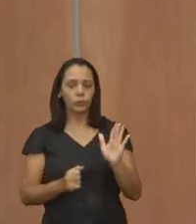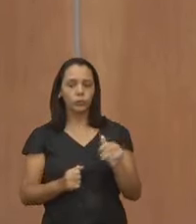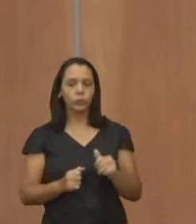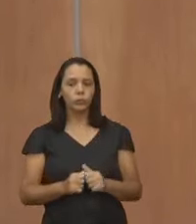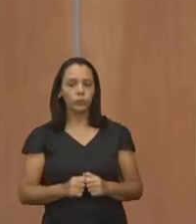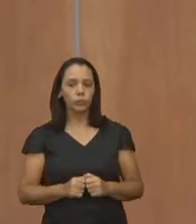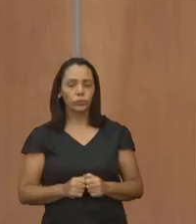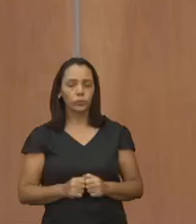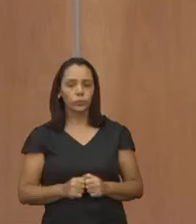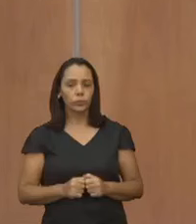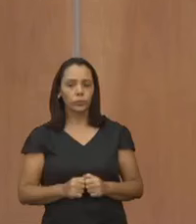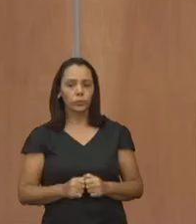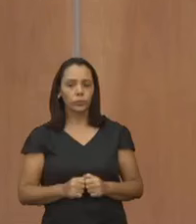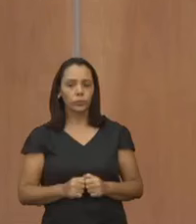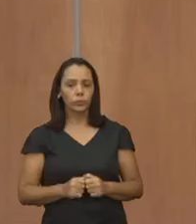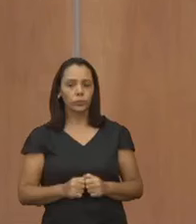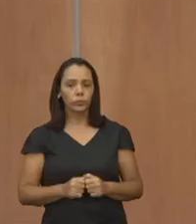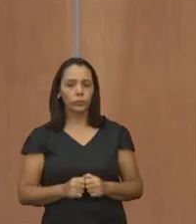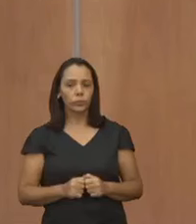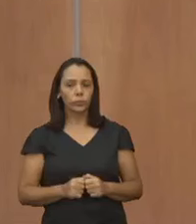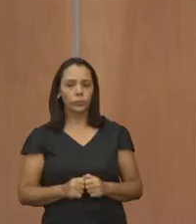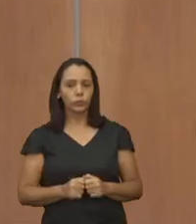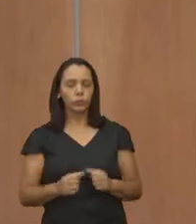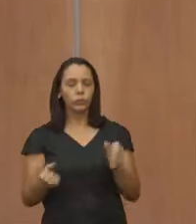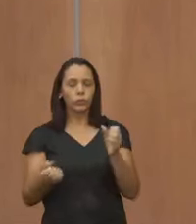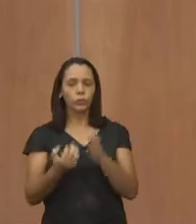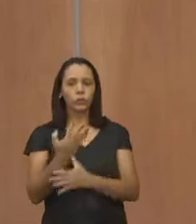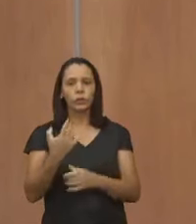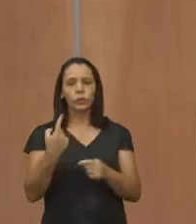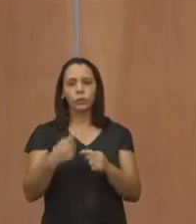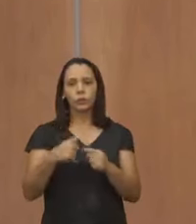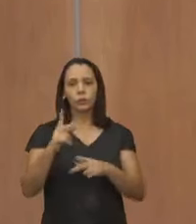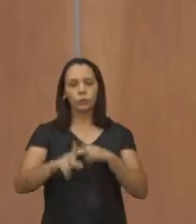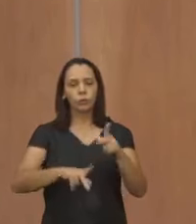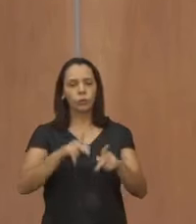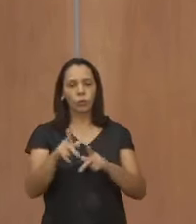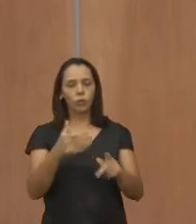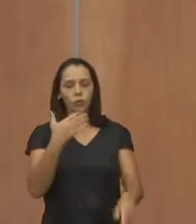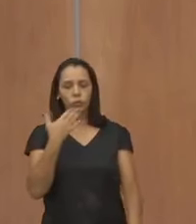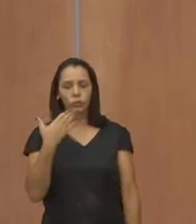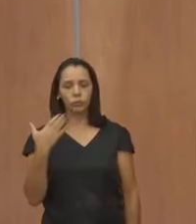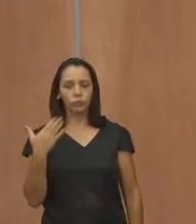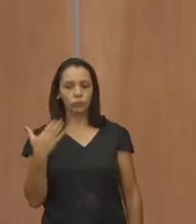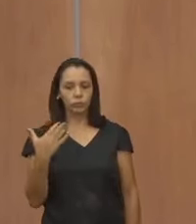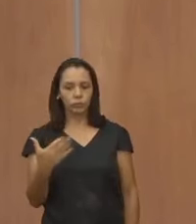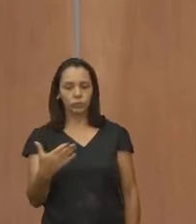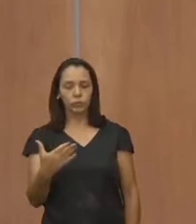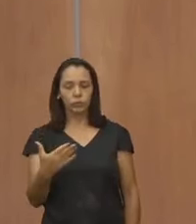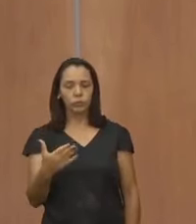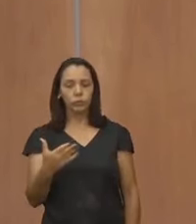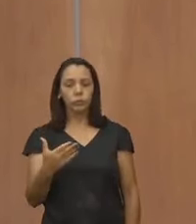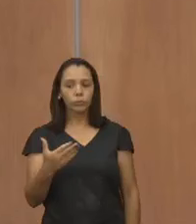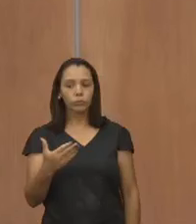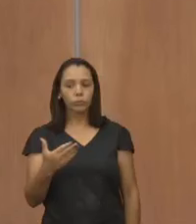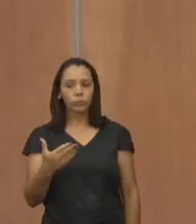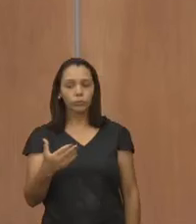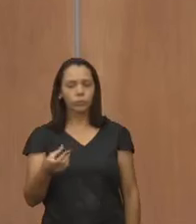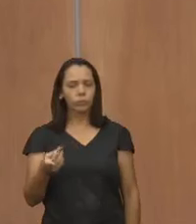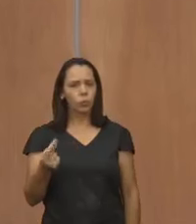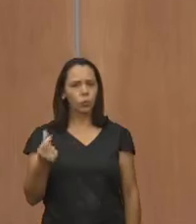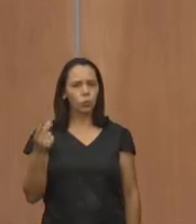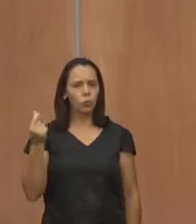atende a demandas expressamente manifestadas pela população, que solicita há